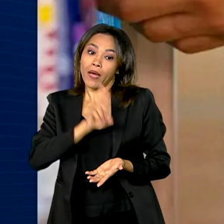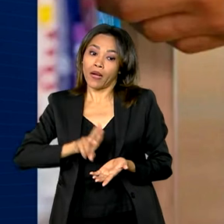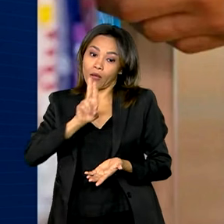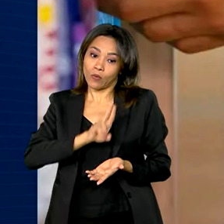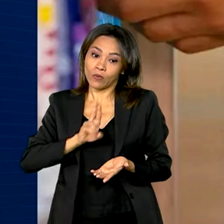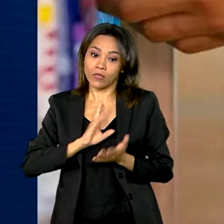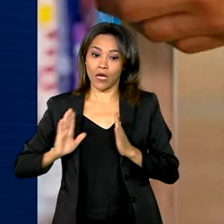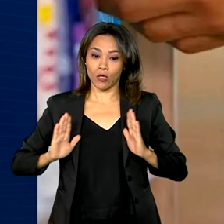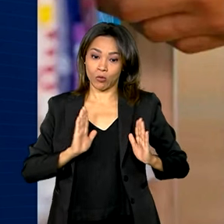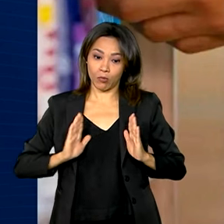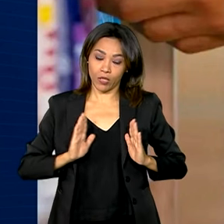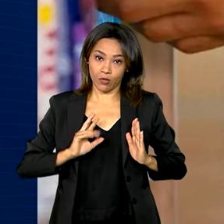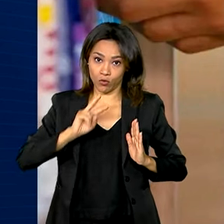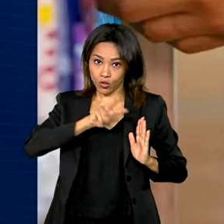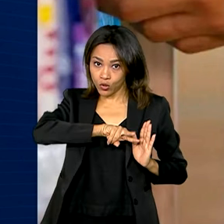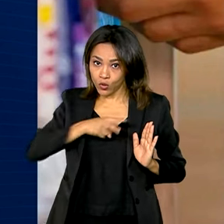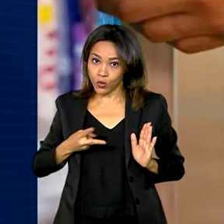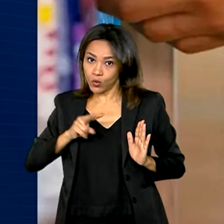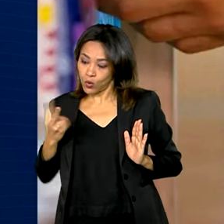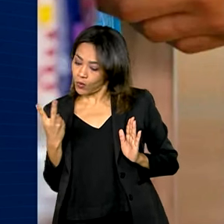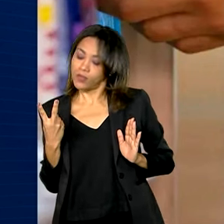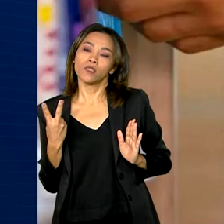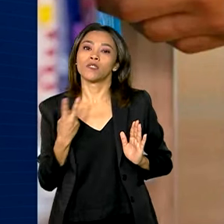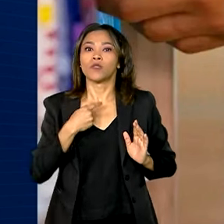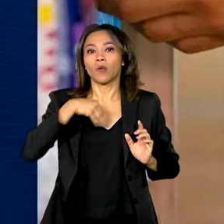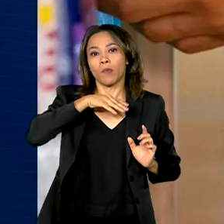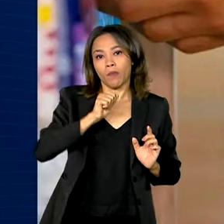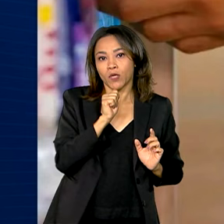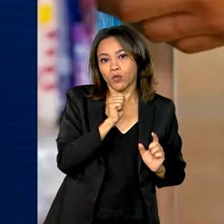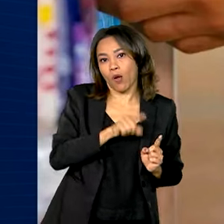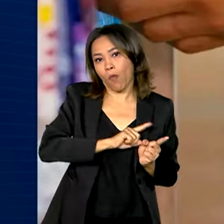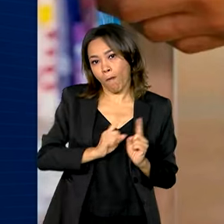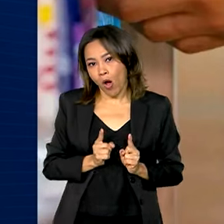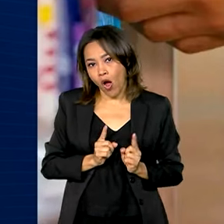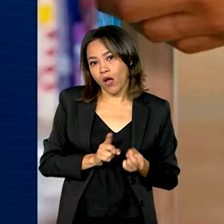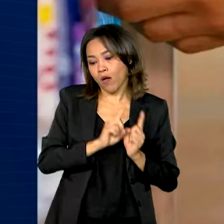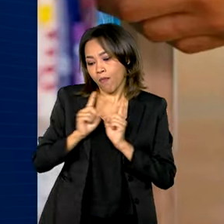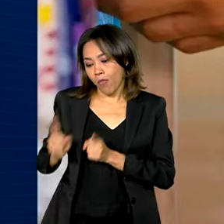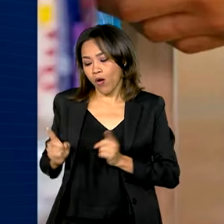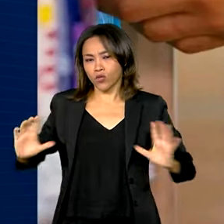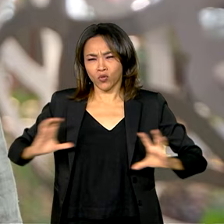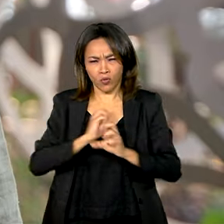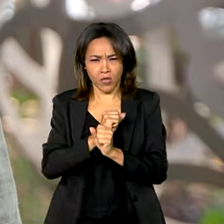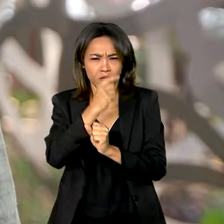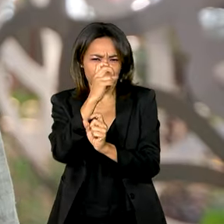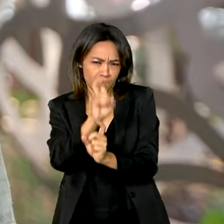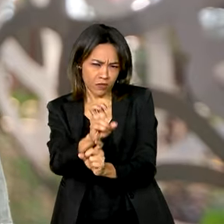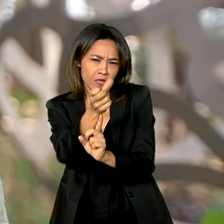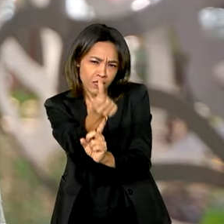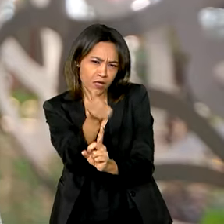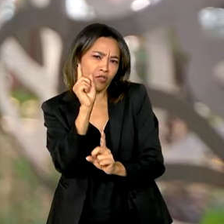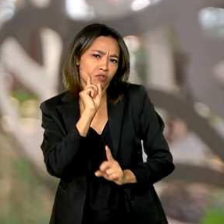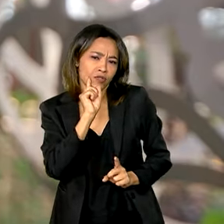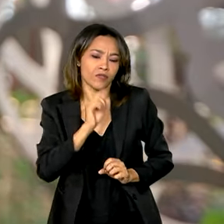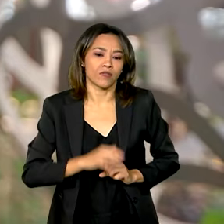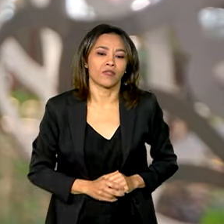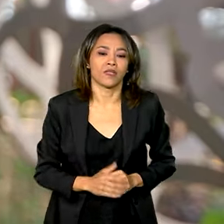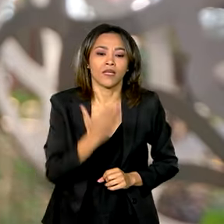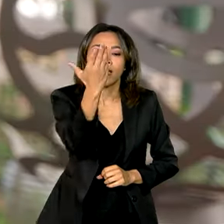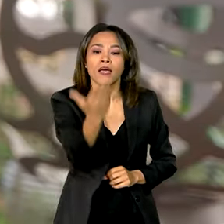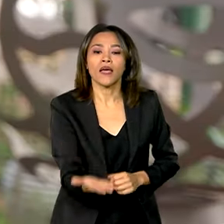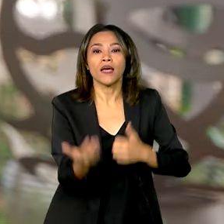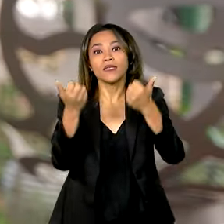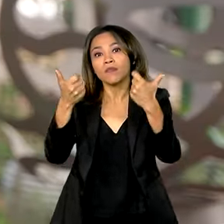durante 2 ciclos menstruais, ou seja, a cada período de 56 dias. O programa busca fazer com